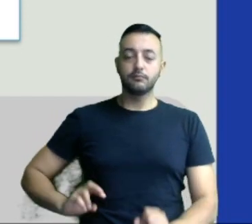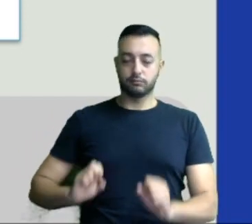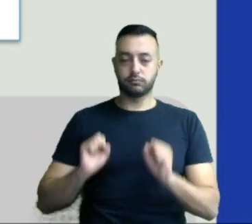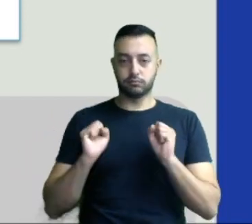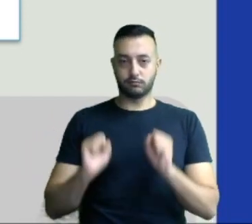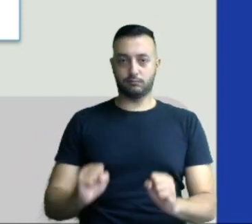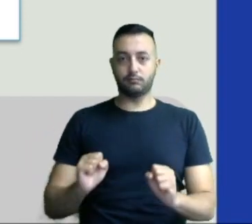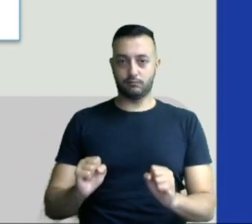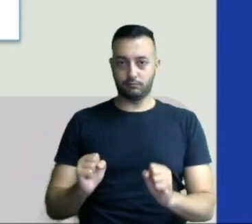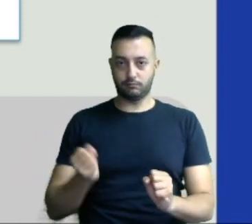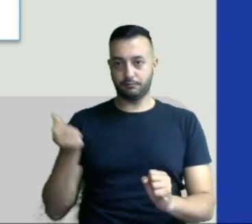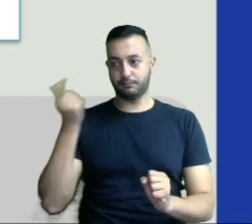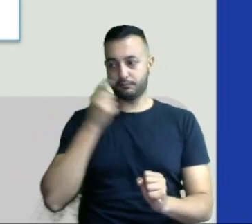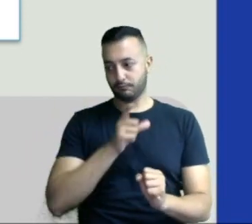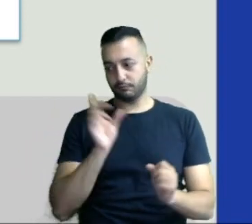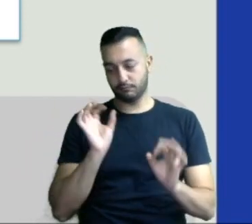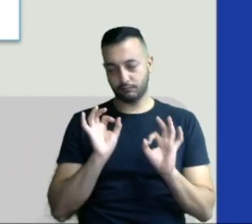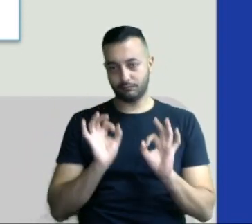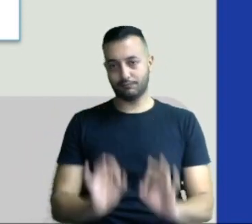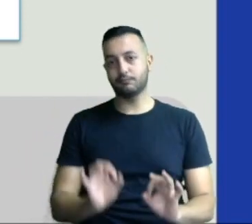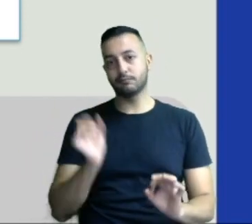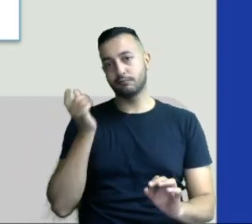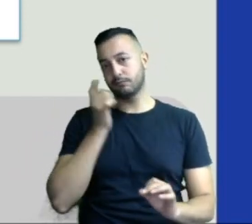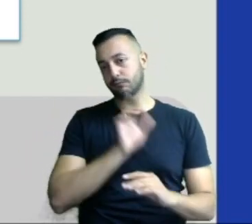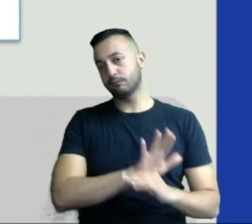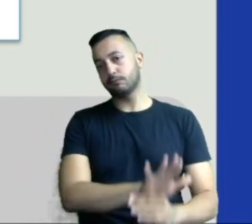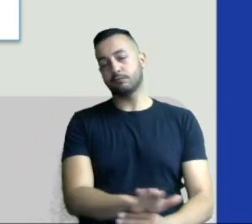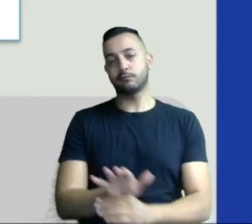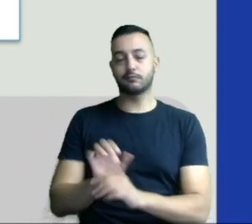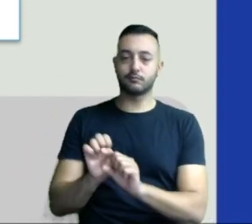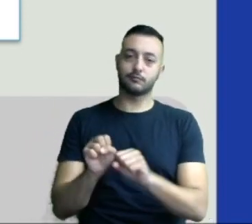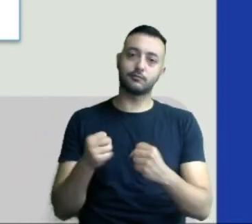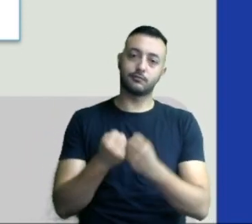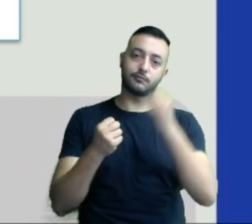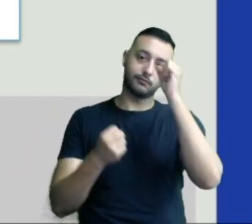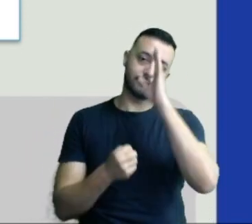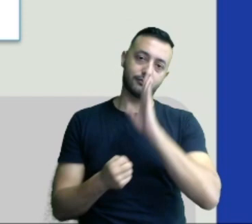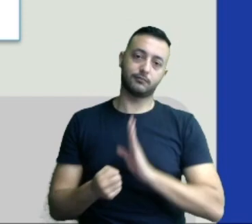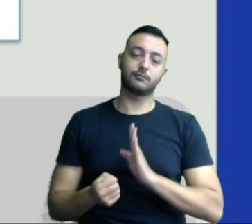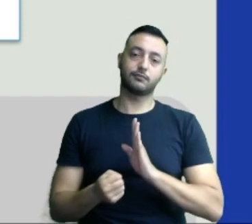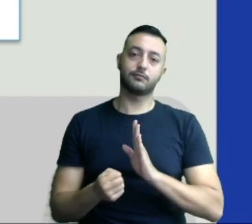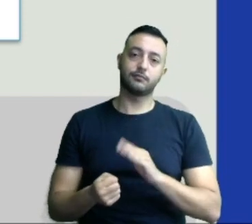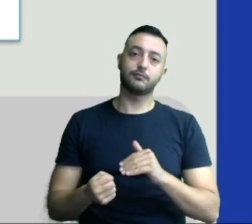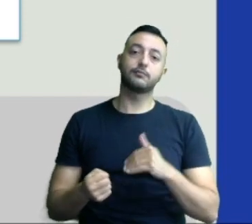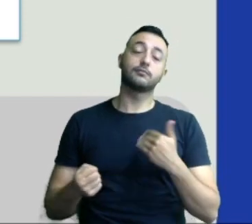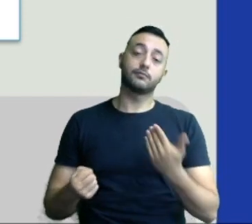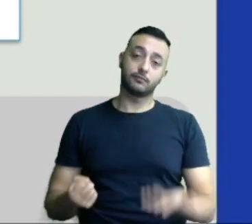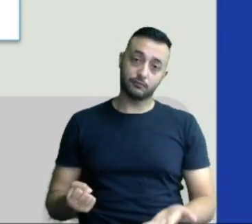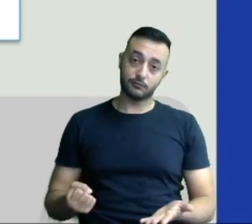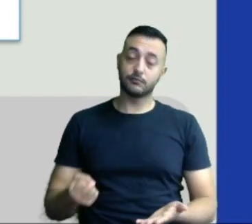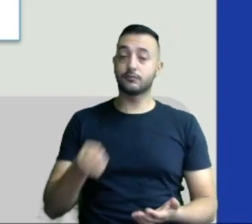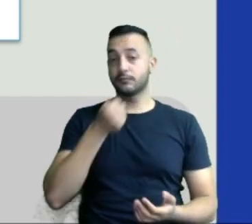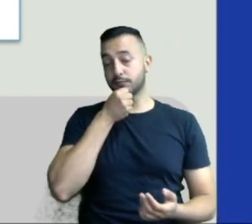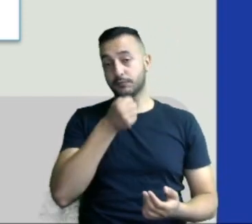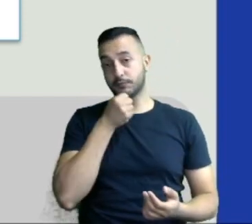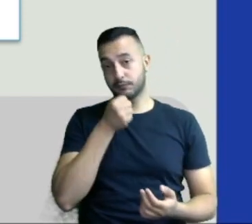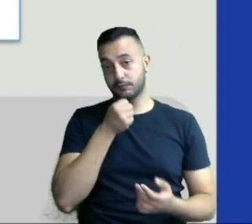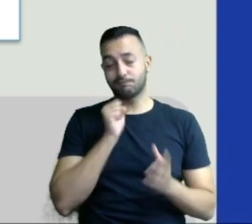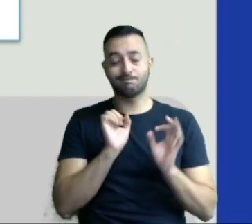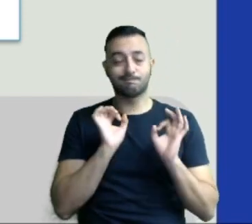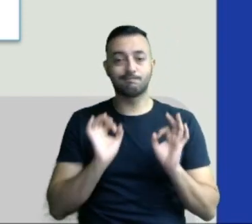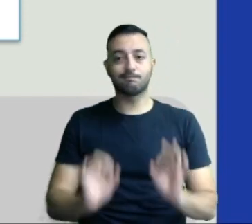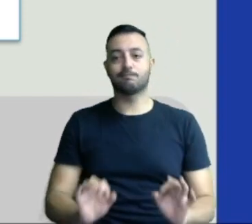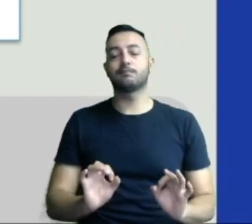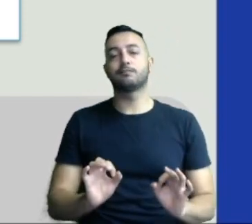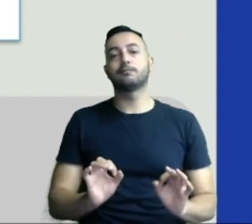produzissem resultados efetivos em prol de toda a sociedade brasileira. Em uma reportagem, com